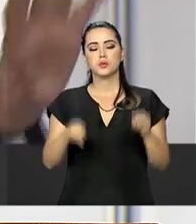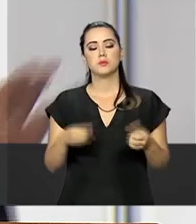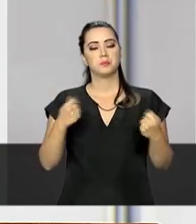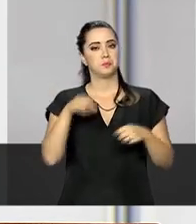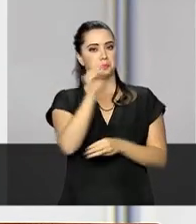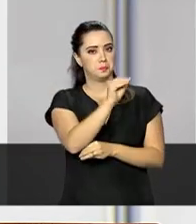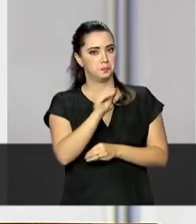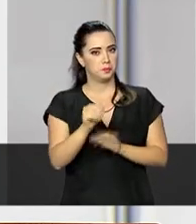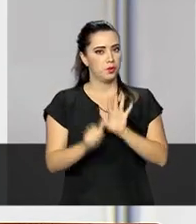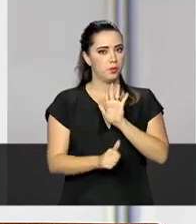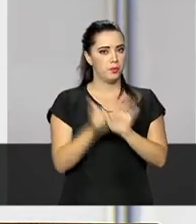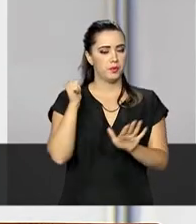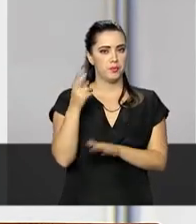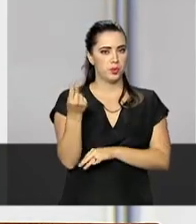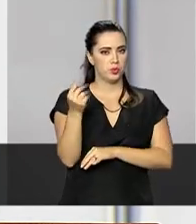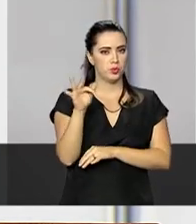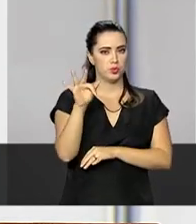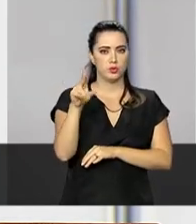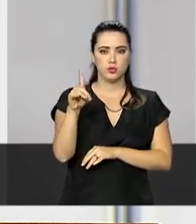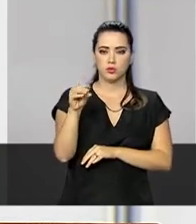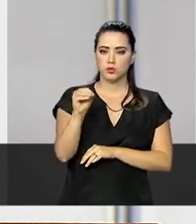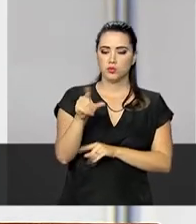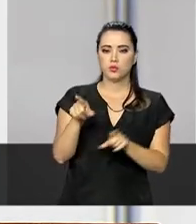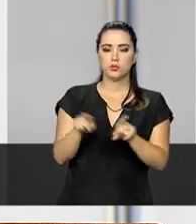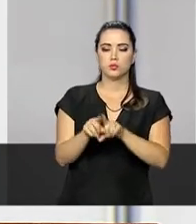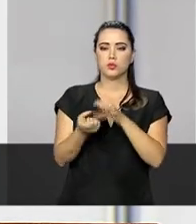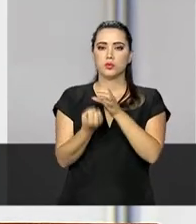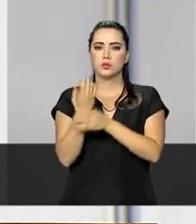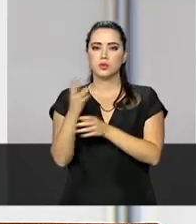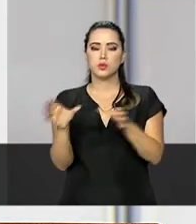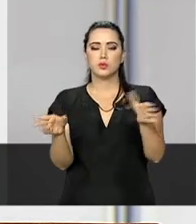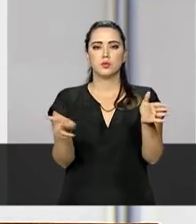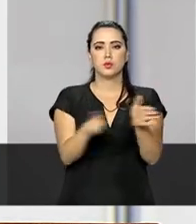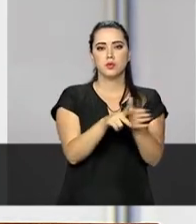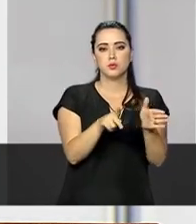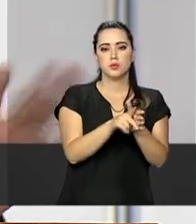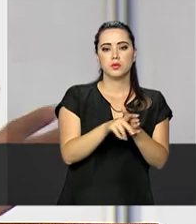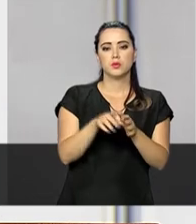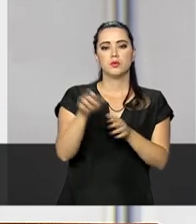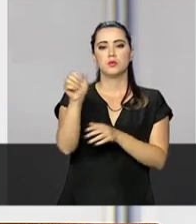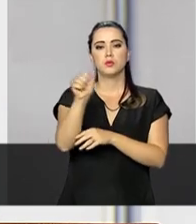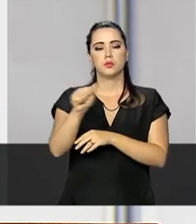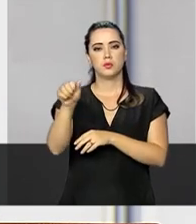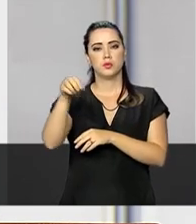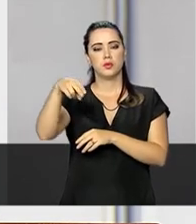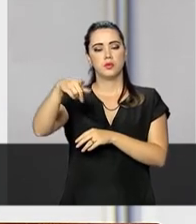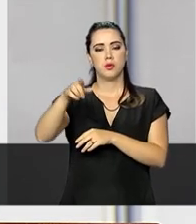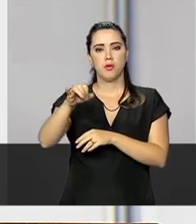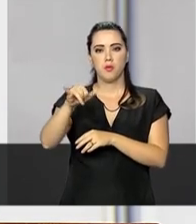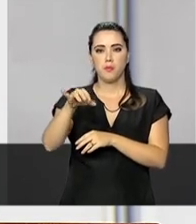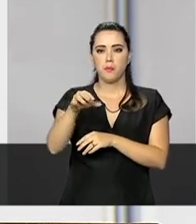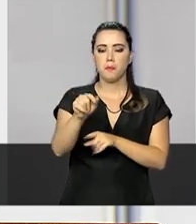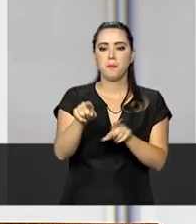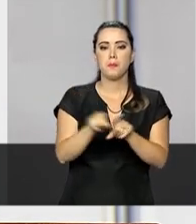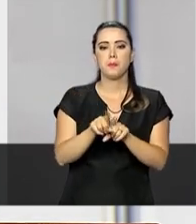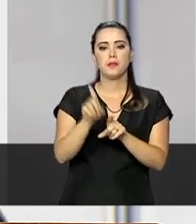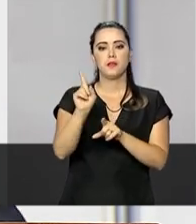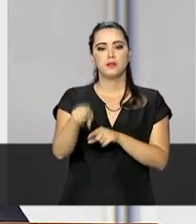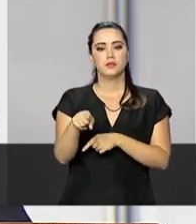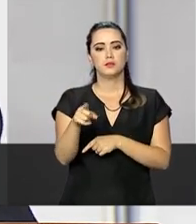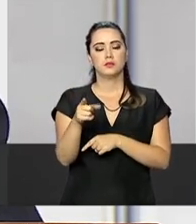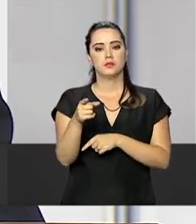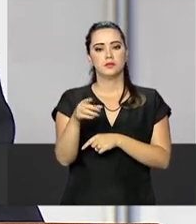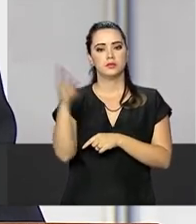primeiro fundo patrimonial criado pela própria agência a própria medida provisória institui a agência